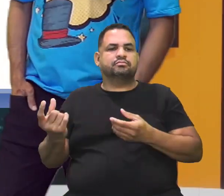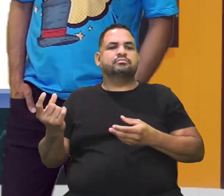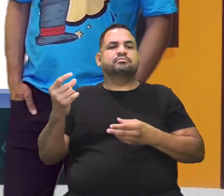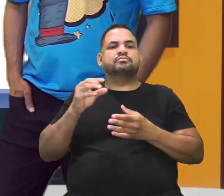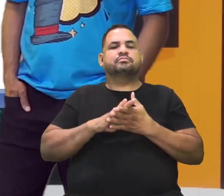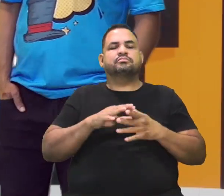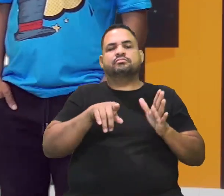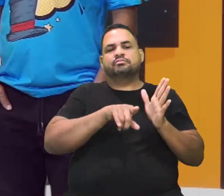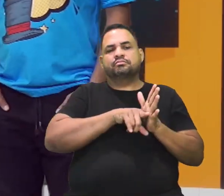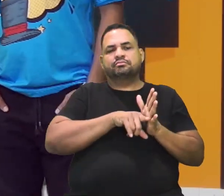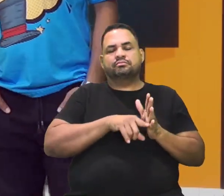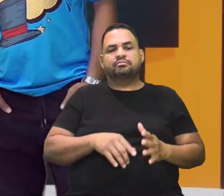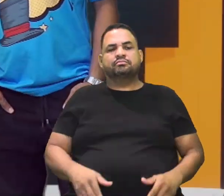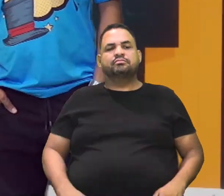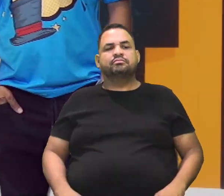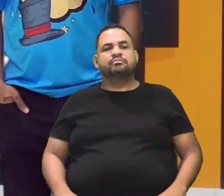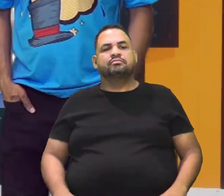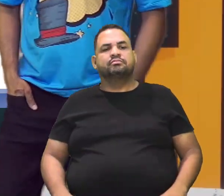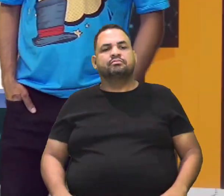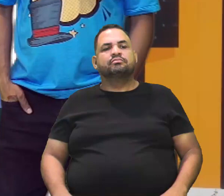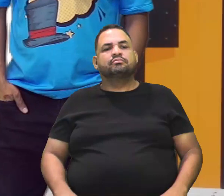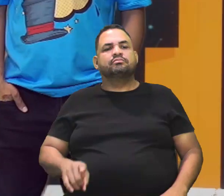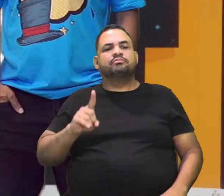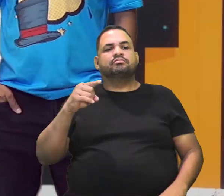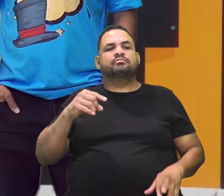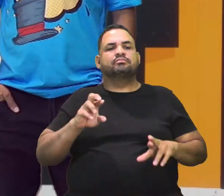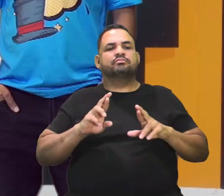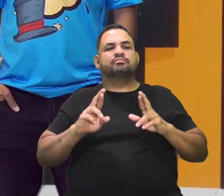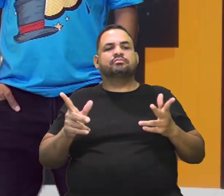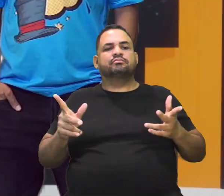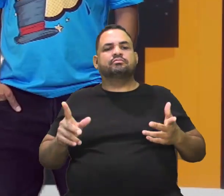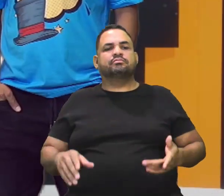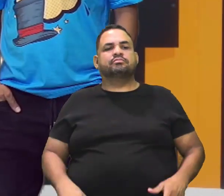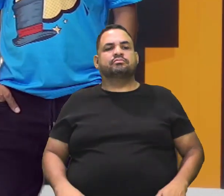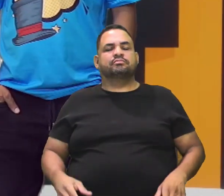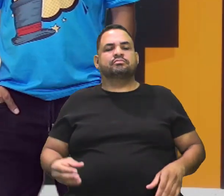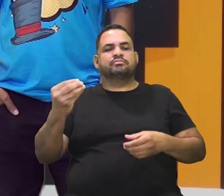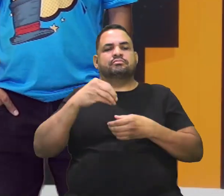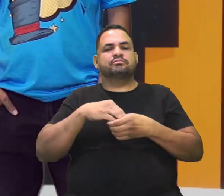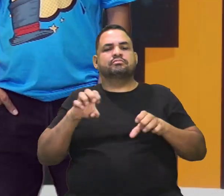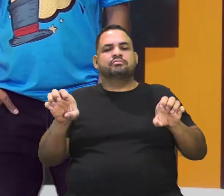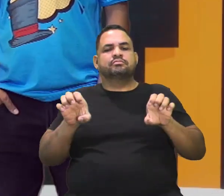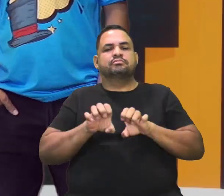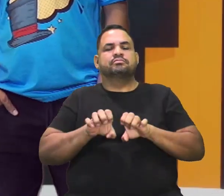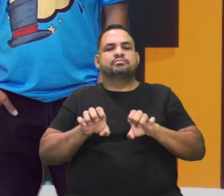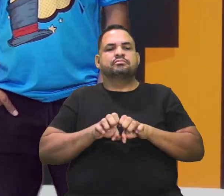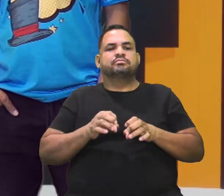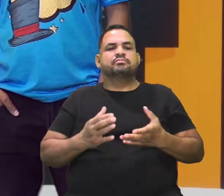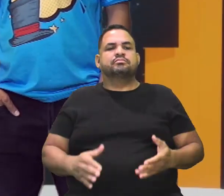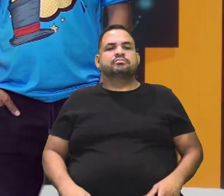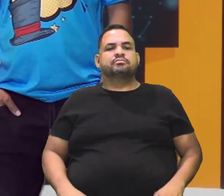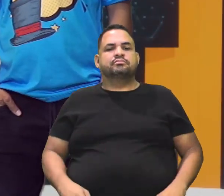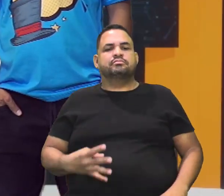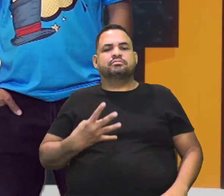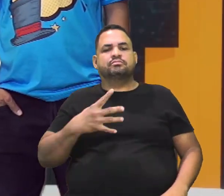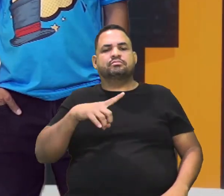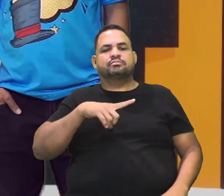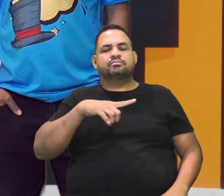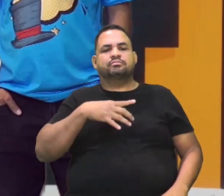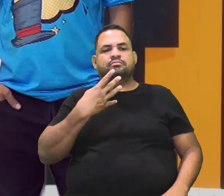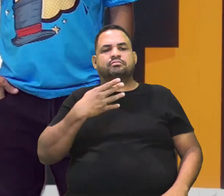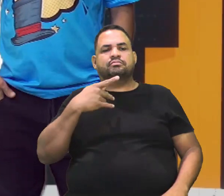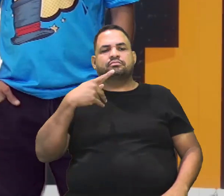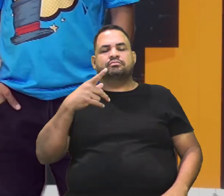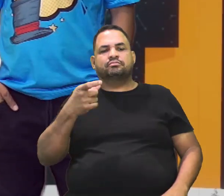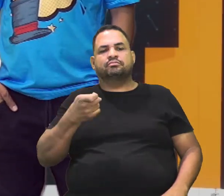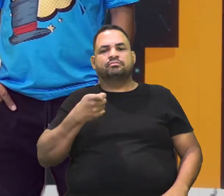para a esquerda são valores negativos. Então, essa é a diferenciação na equação, mas toda ela vem esse 4px.